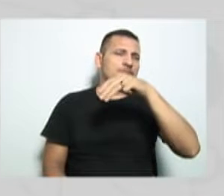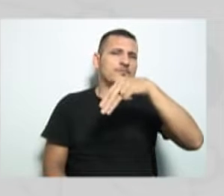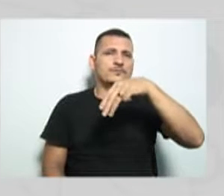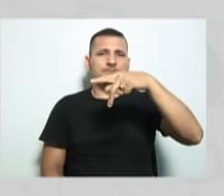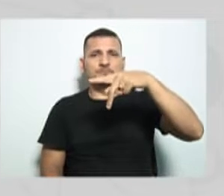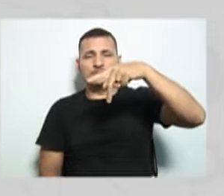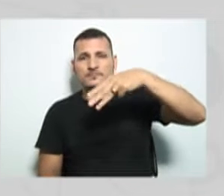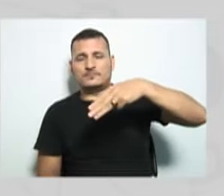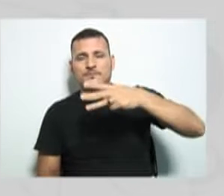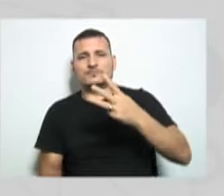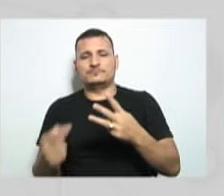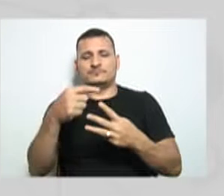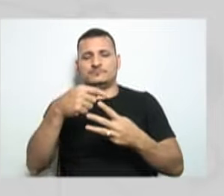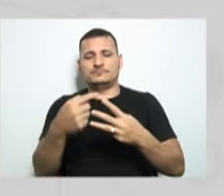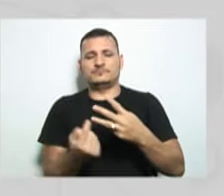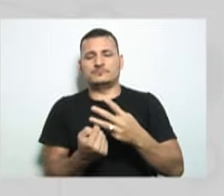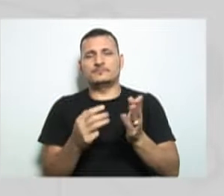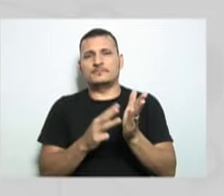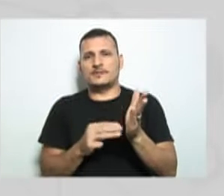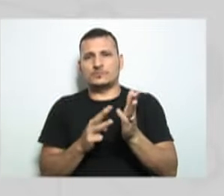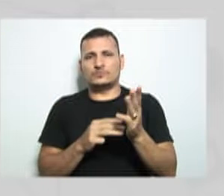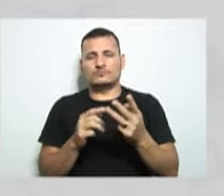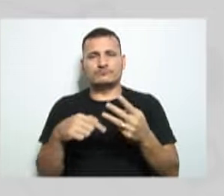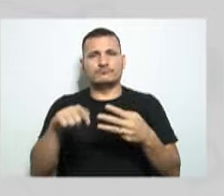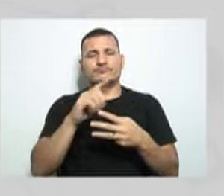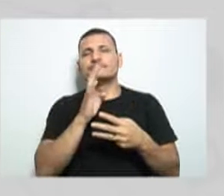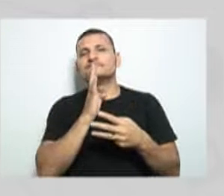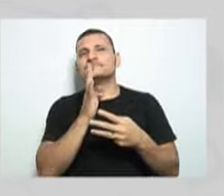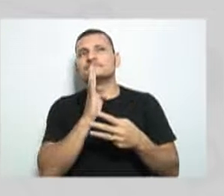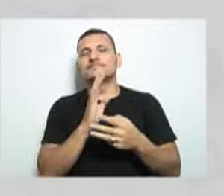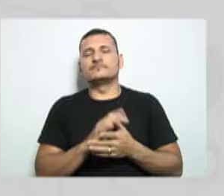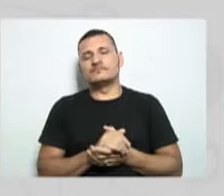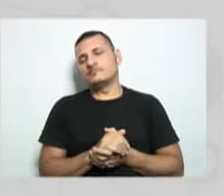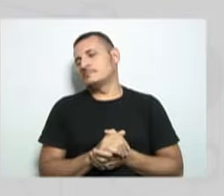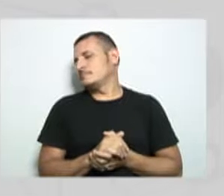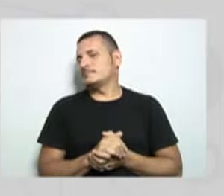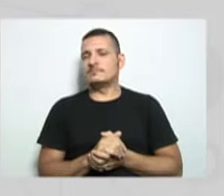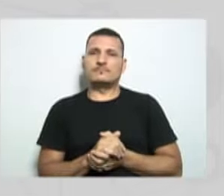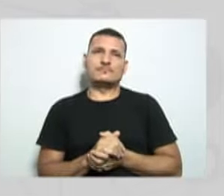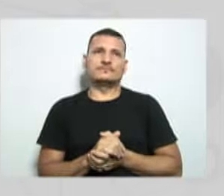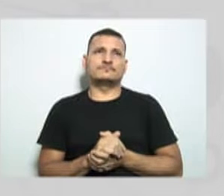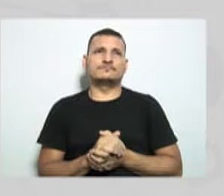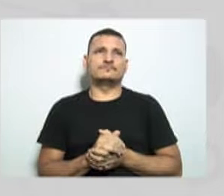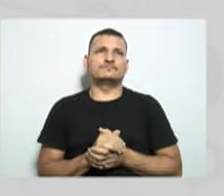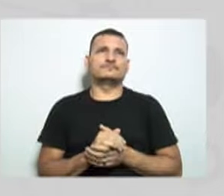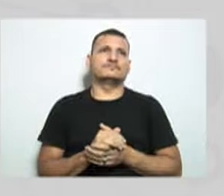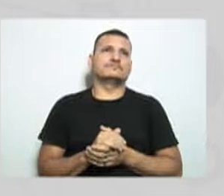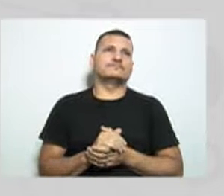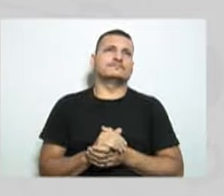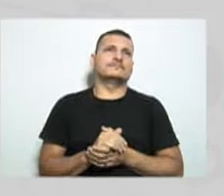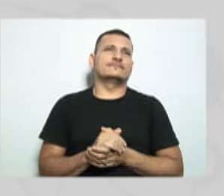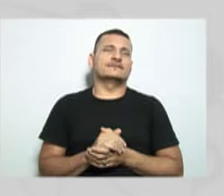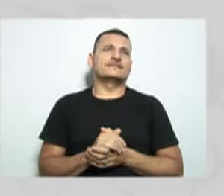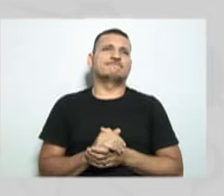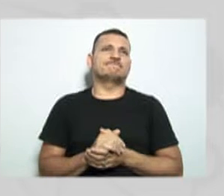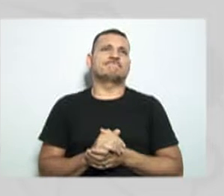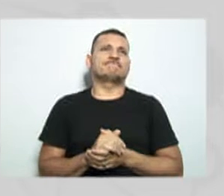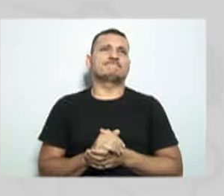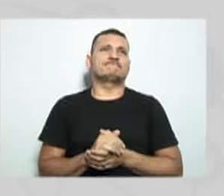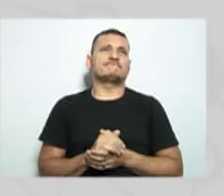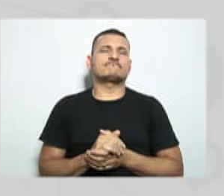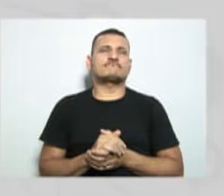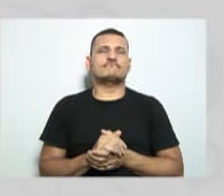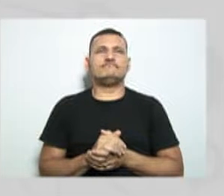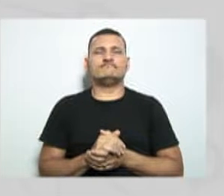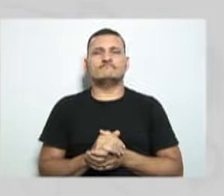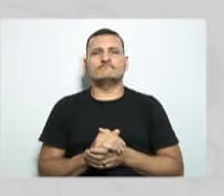disciplina, certo? Vamos conhecer algum deles. Sistema de inventário permanente. Qual é a vantagem